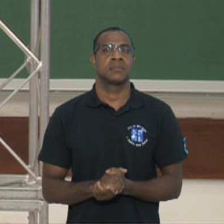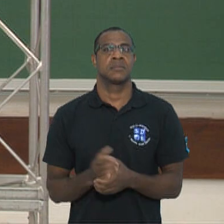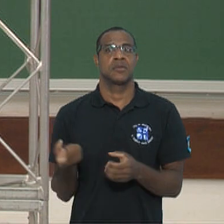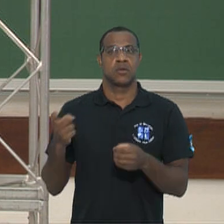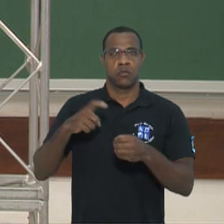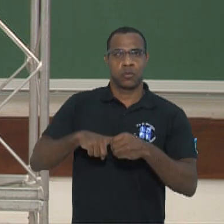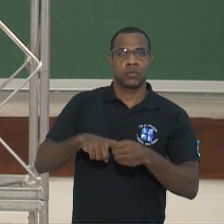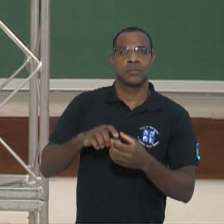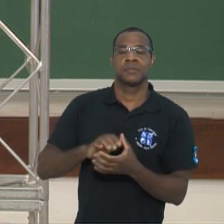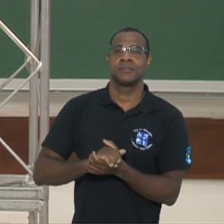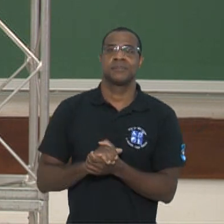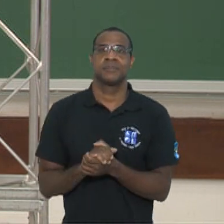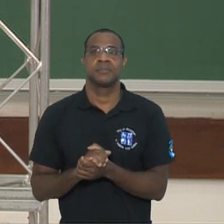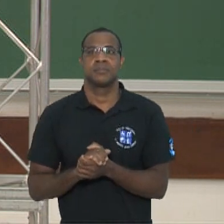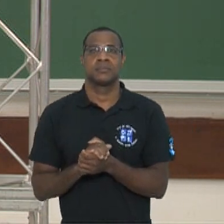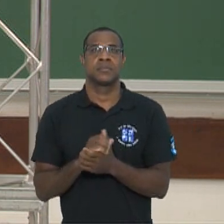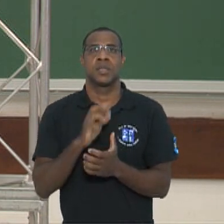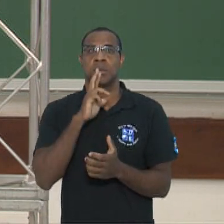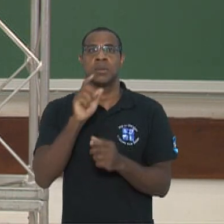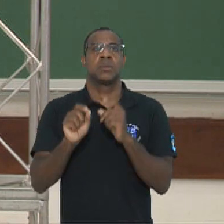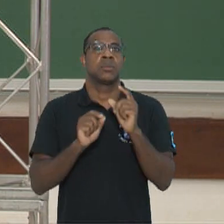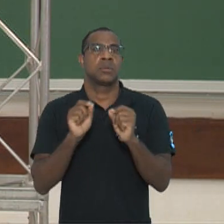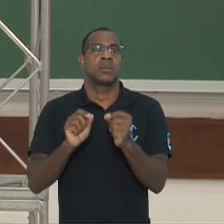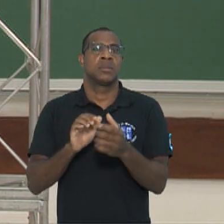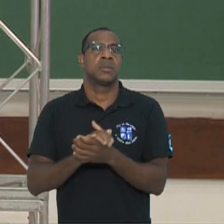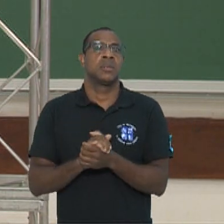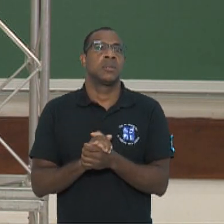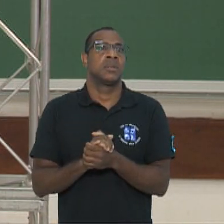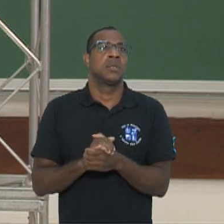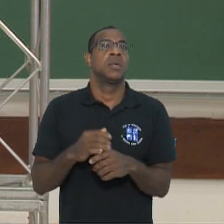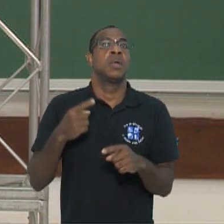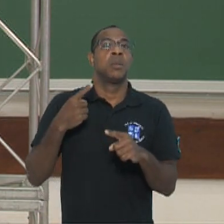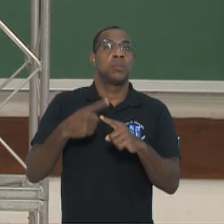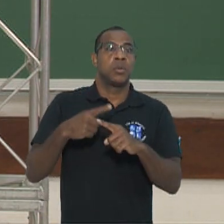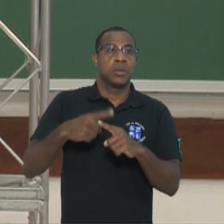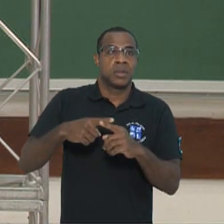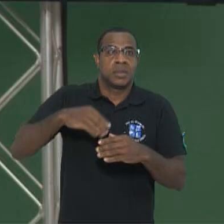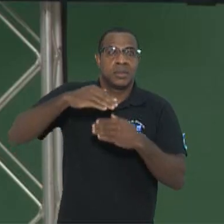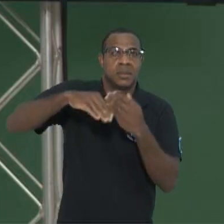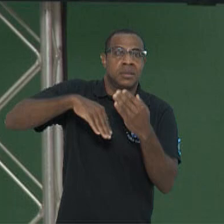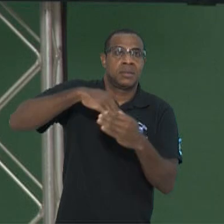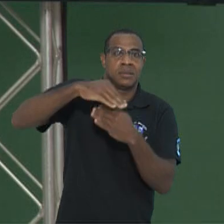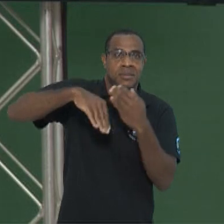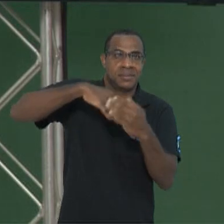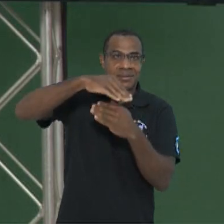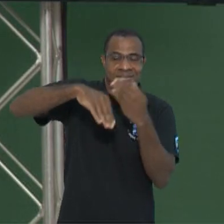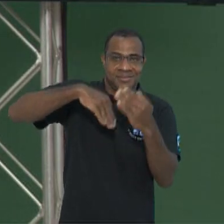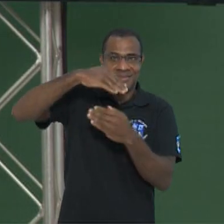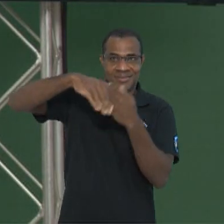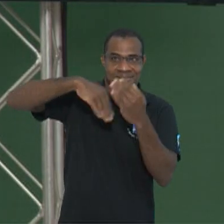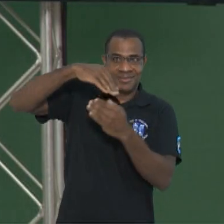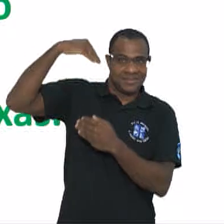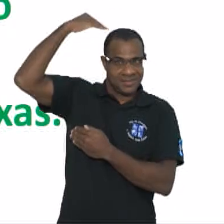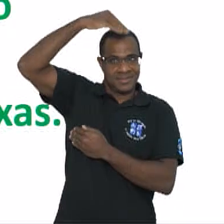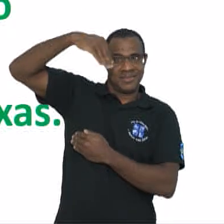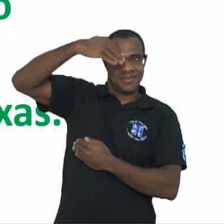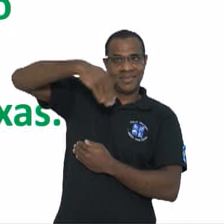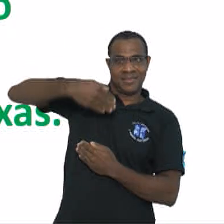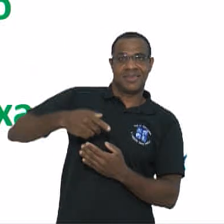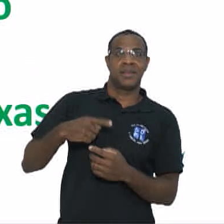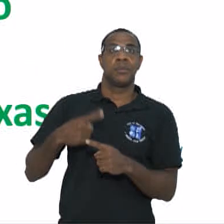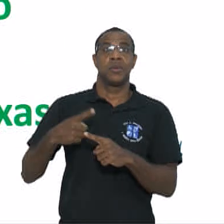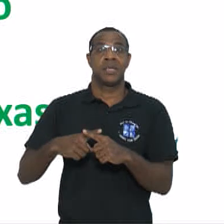Voltei, galerinha. E aí, o que vocês responderam? Por que os egípcios mumificavam seus mortos? Porque os egípcios acreditavam na vida após a